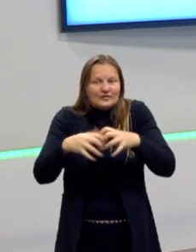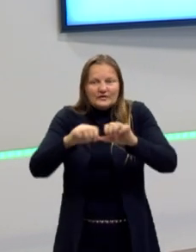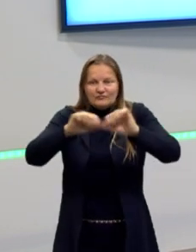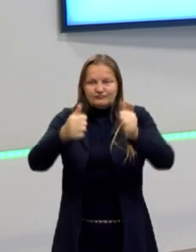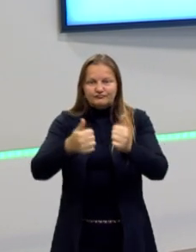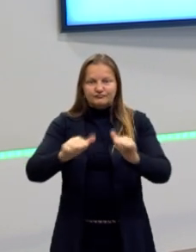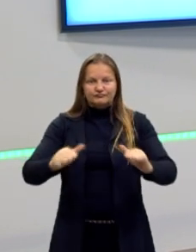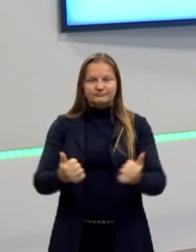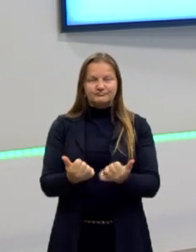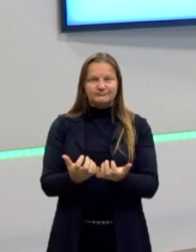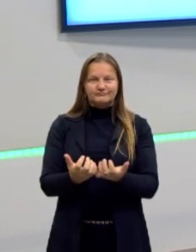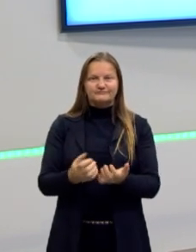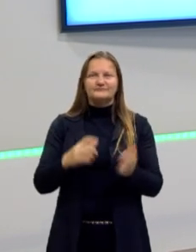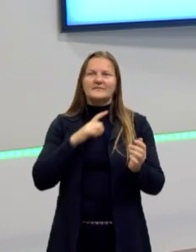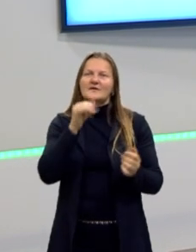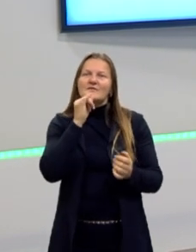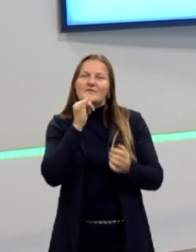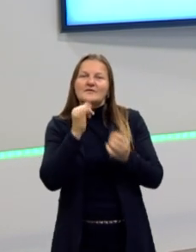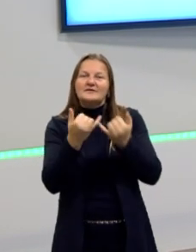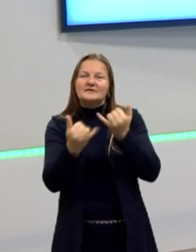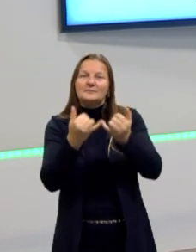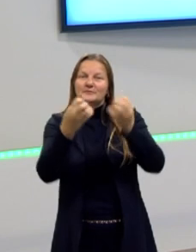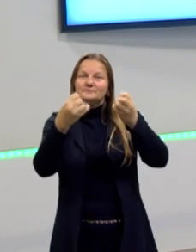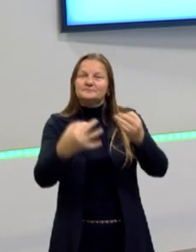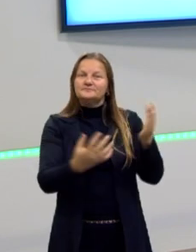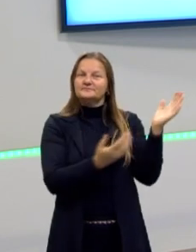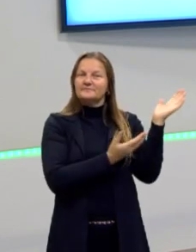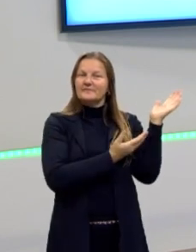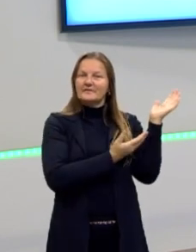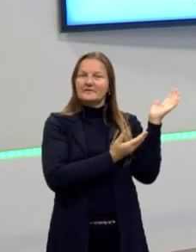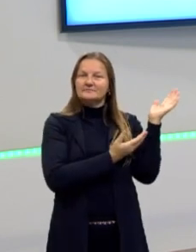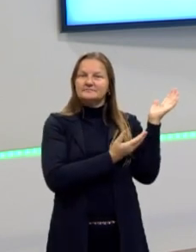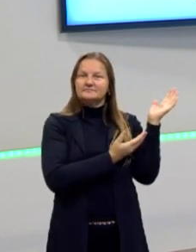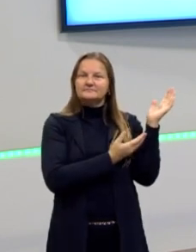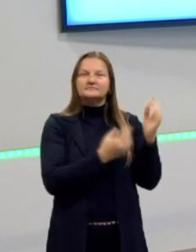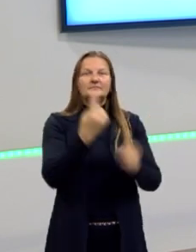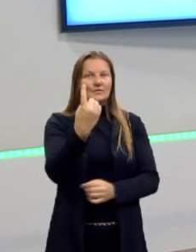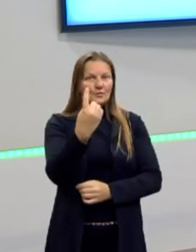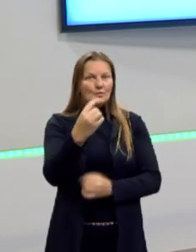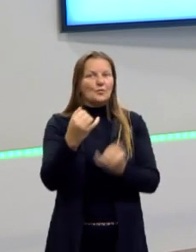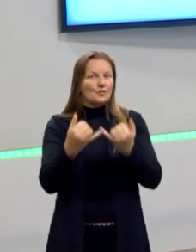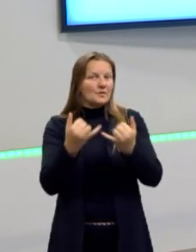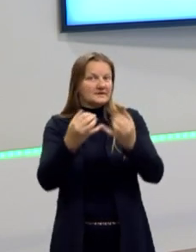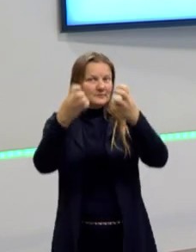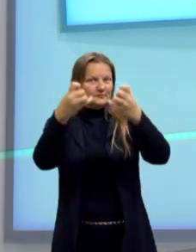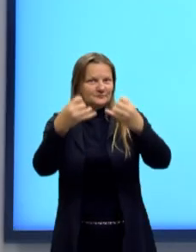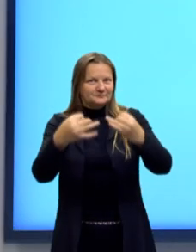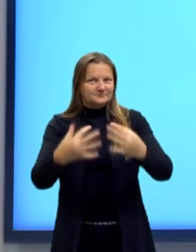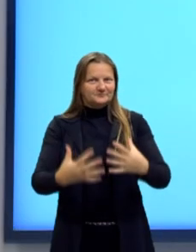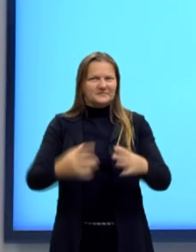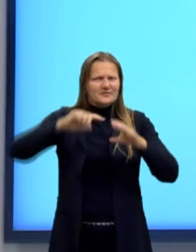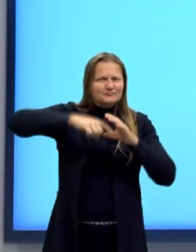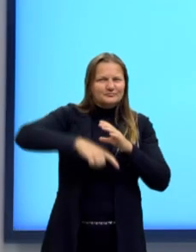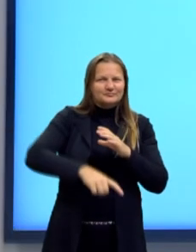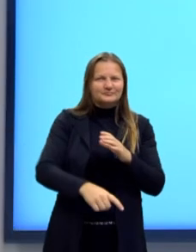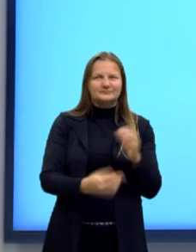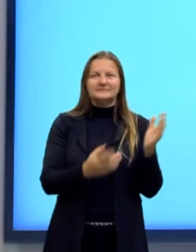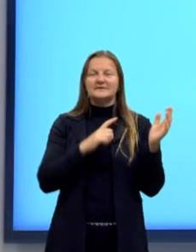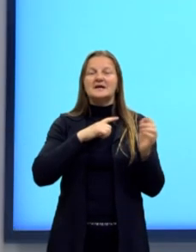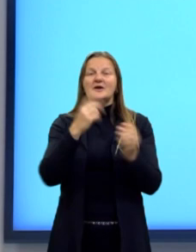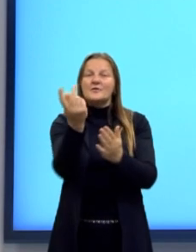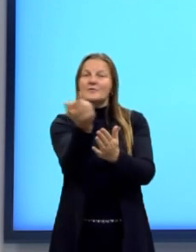então aqui eu trouxe um exemplo para mostrar para vocês né um sólido de revolução nós temos